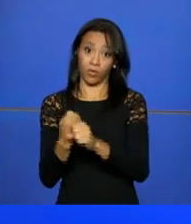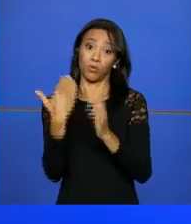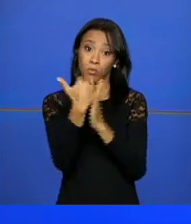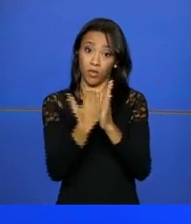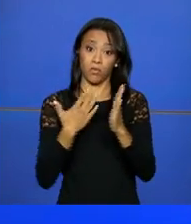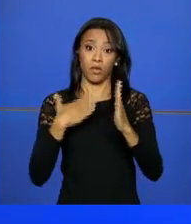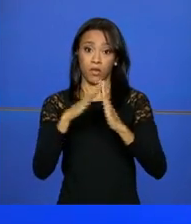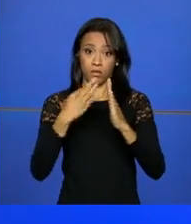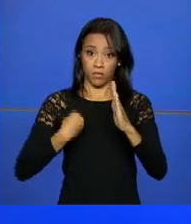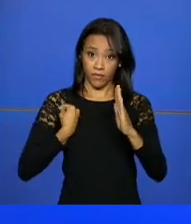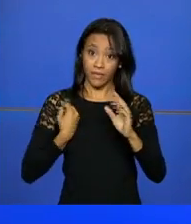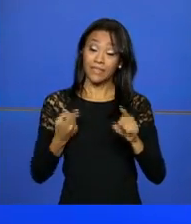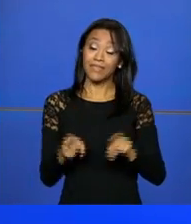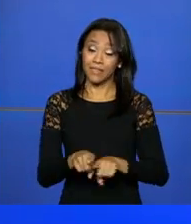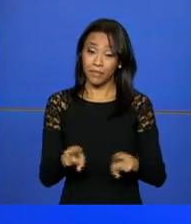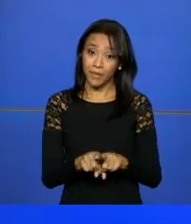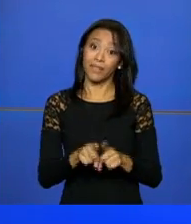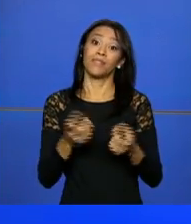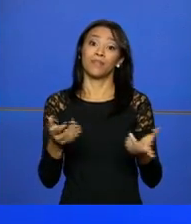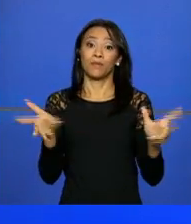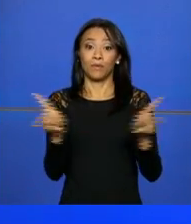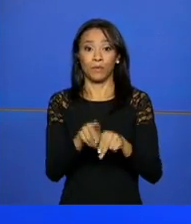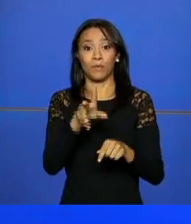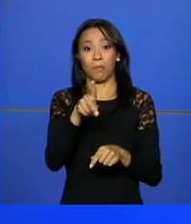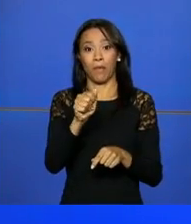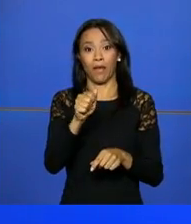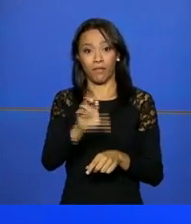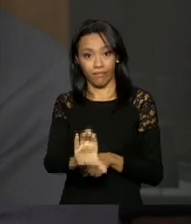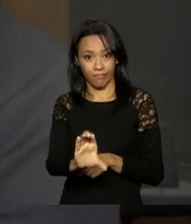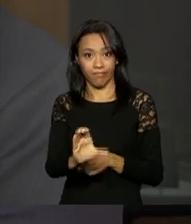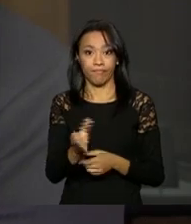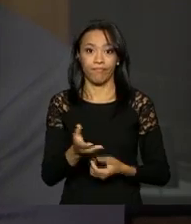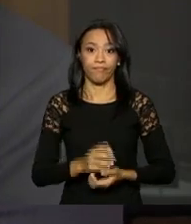programas Minha Casa Minha Vida e de aceleração do crescimento.